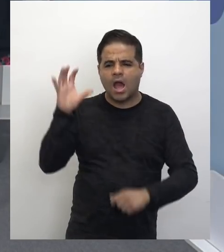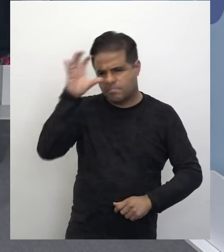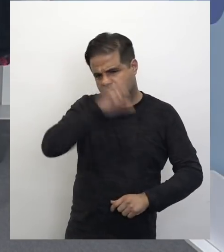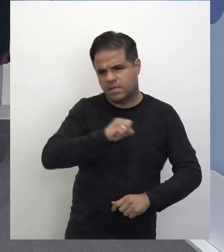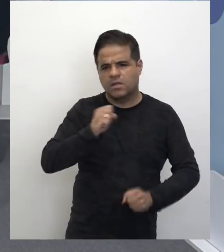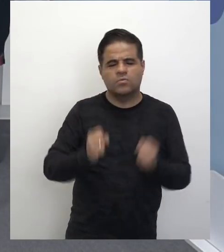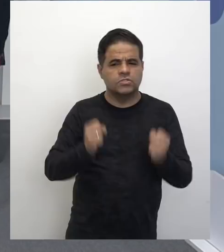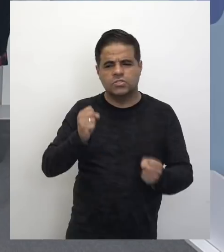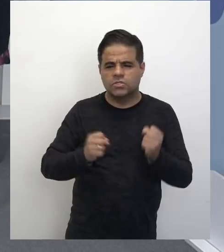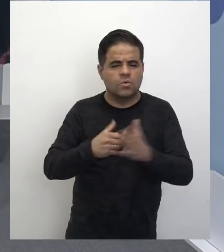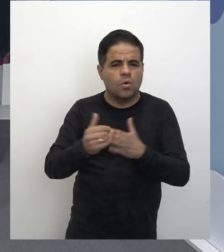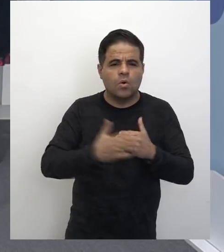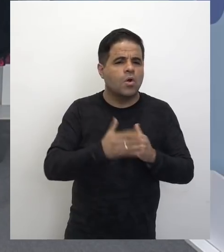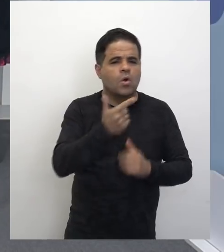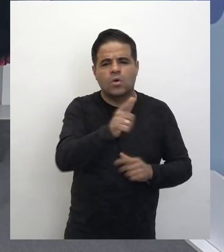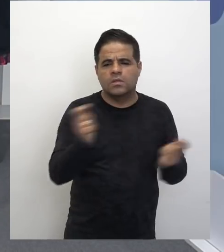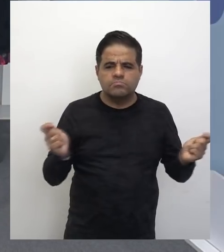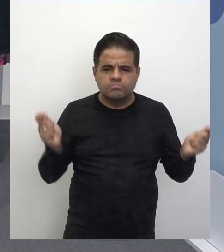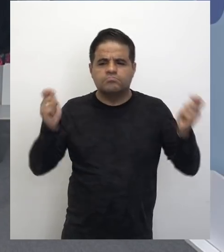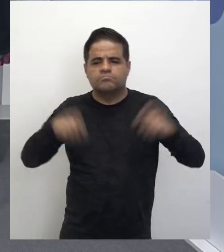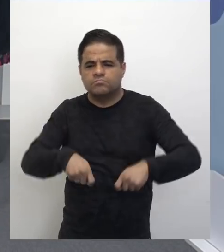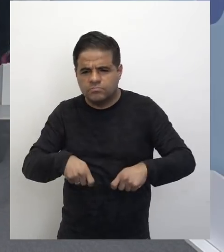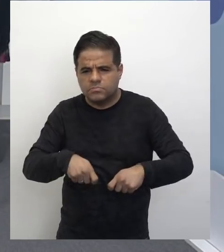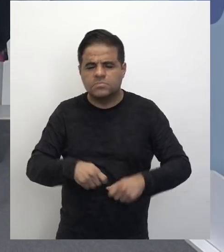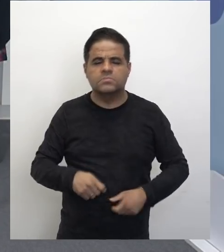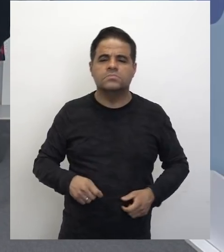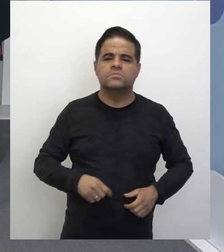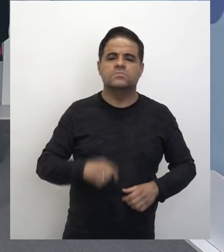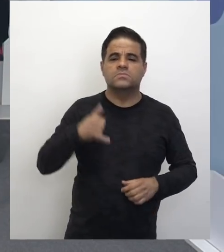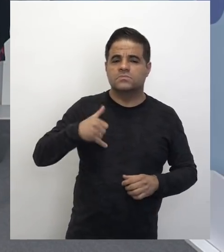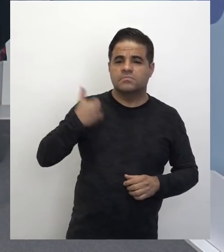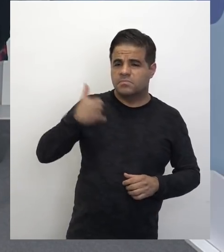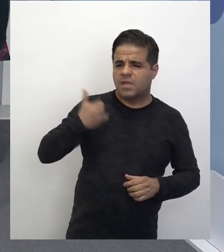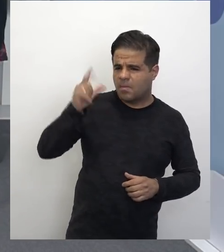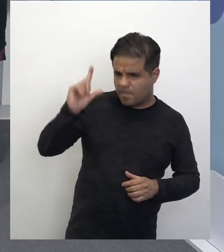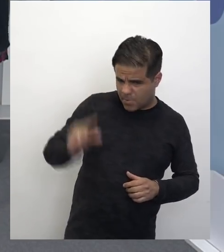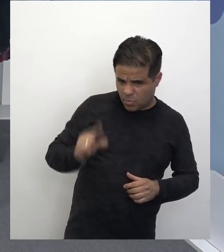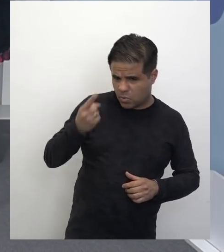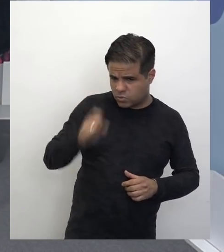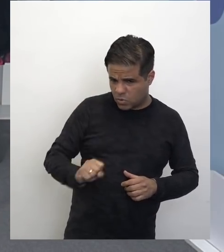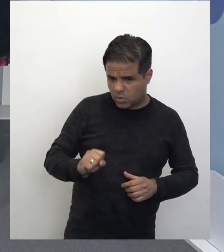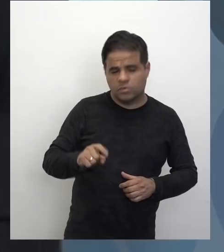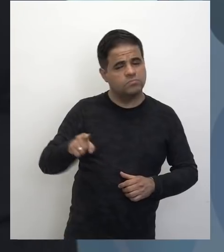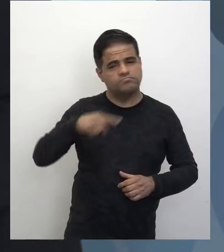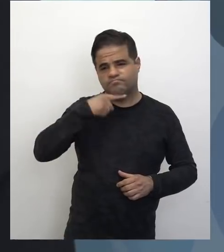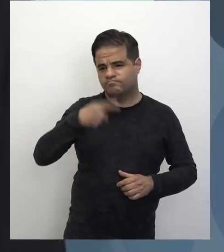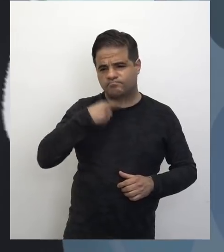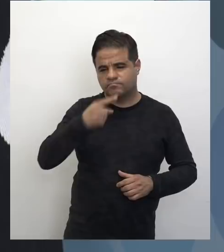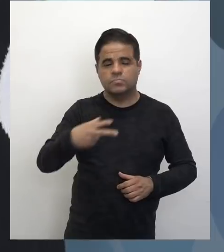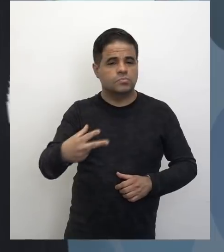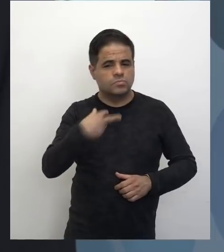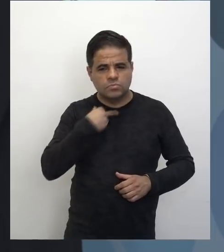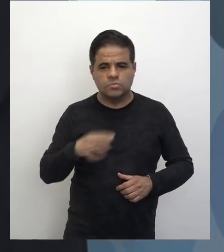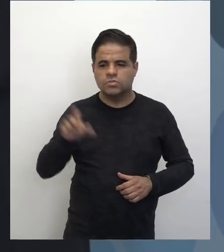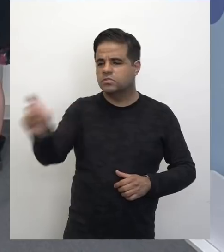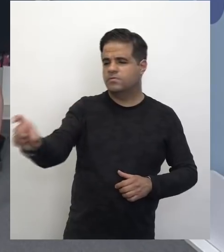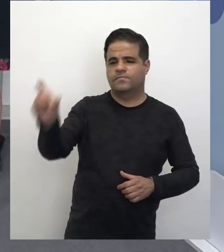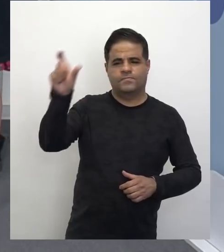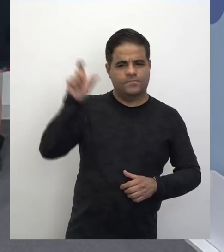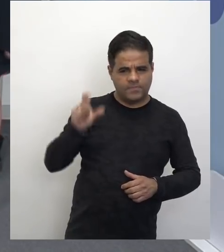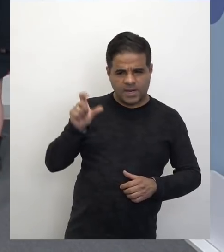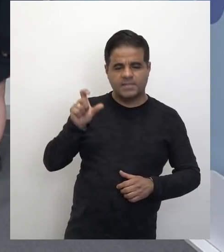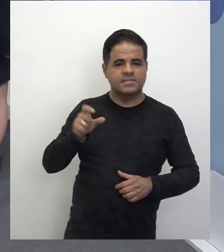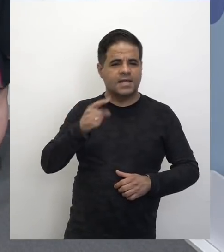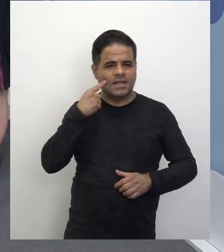dirigir. Qualquer outra possibilidade, que é no caso você ser menor de 18, você não pode tirar a habilitação. E essa frase que está ali